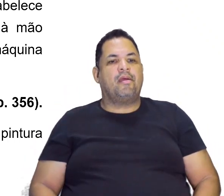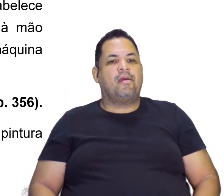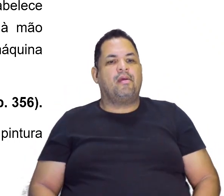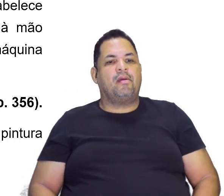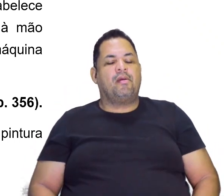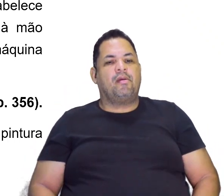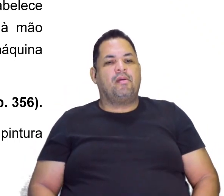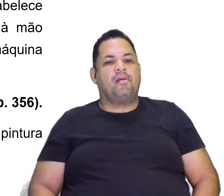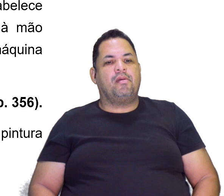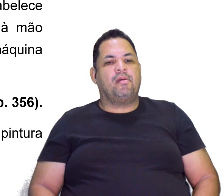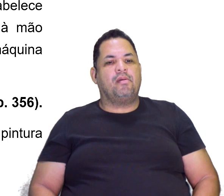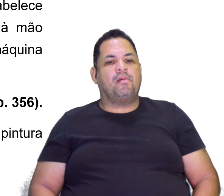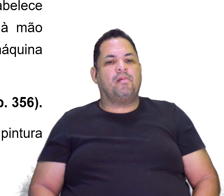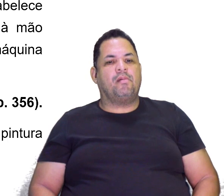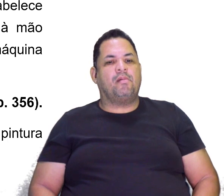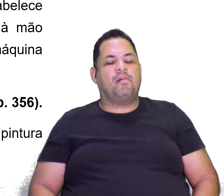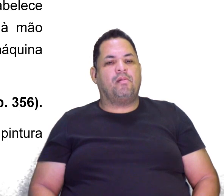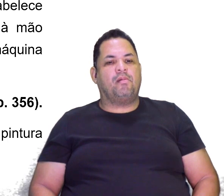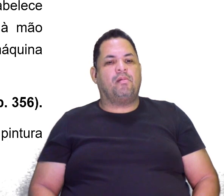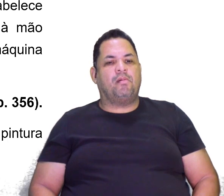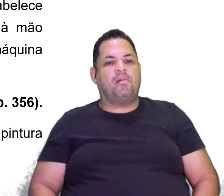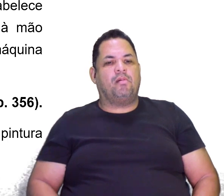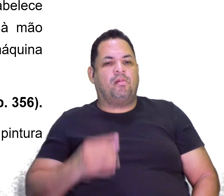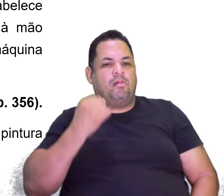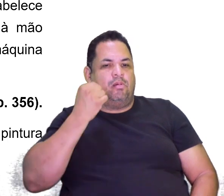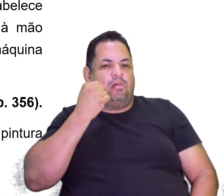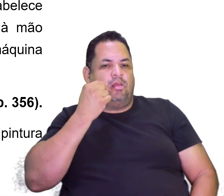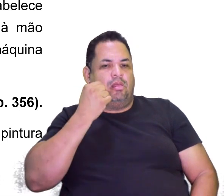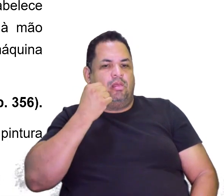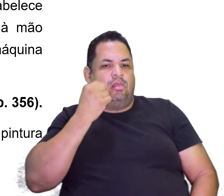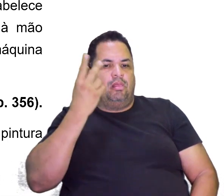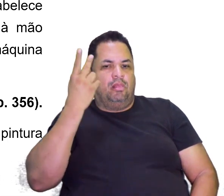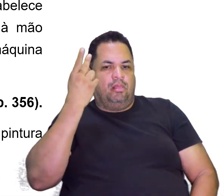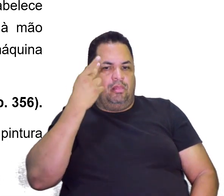O lápis da natureza, inventado